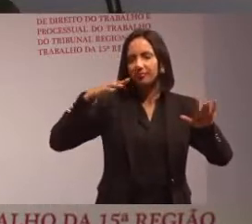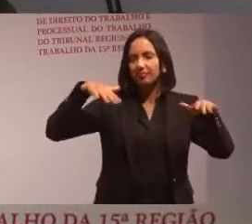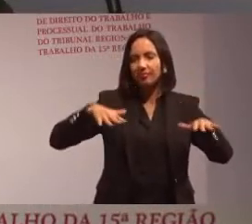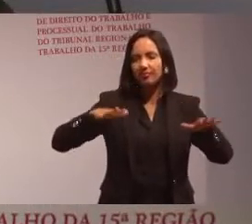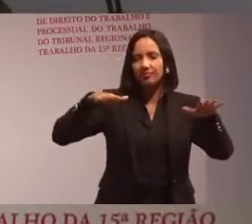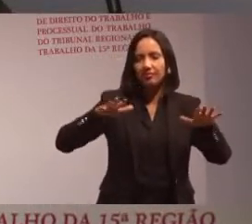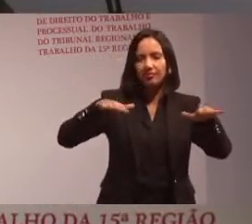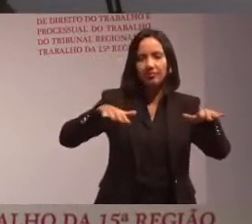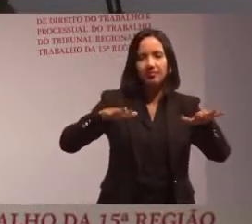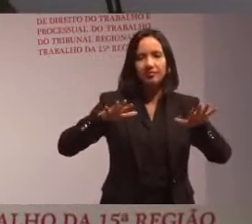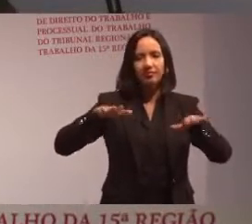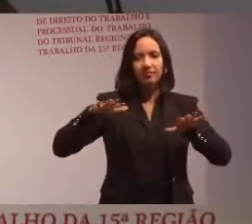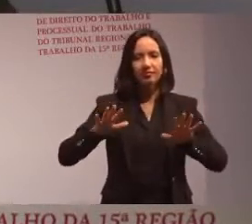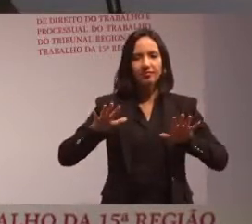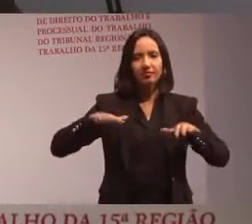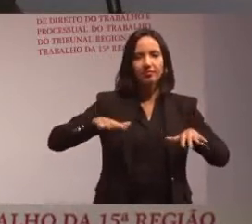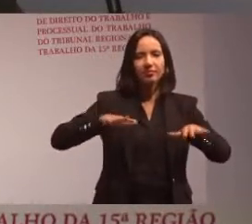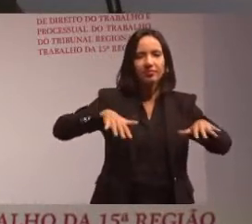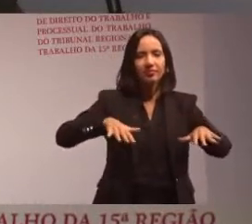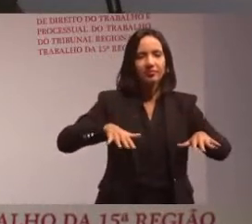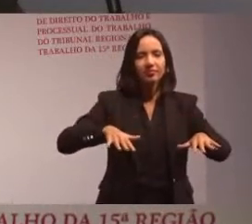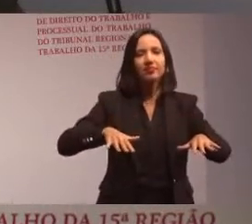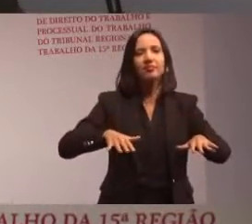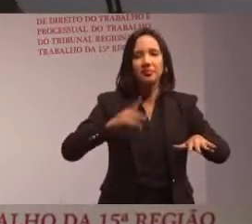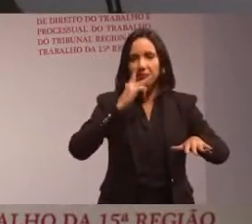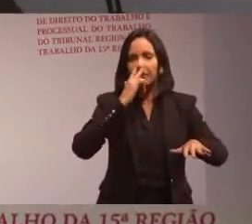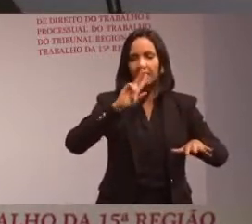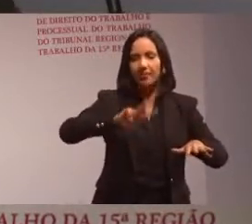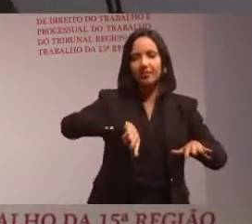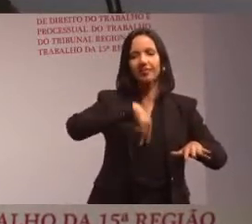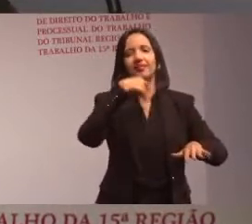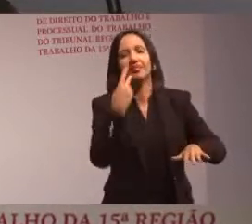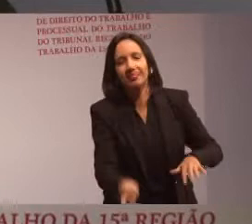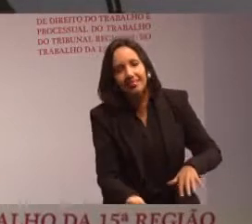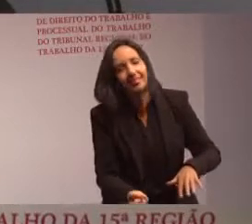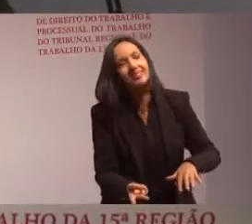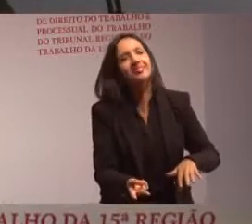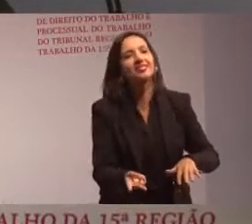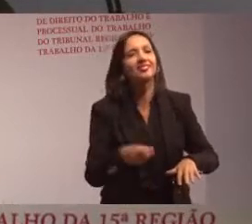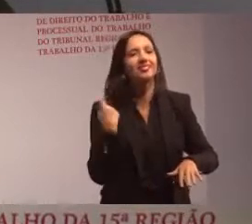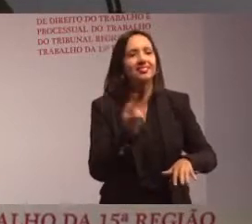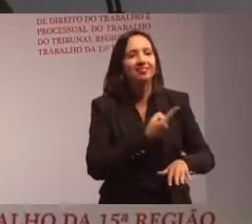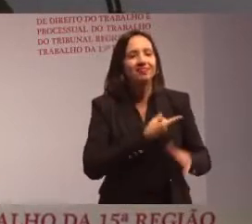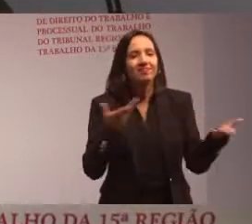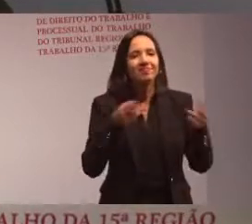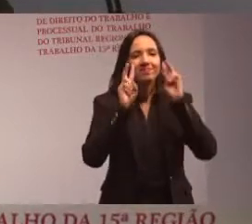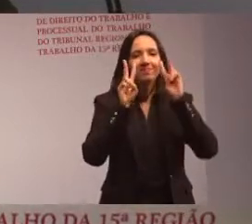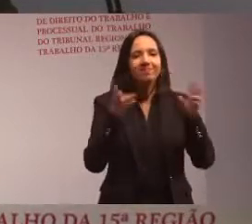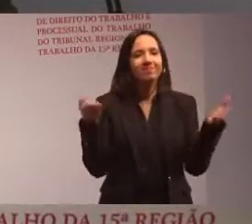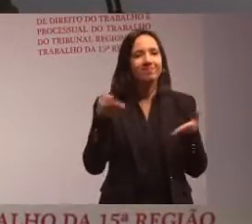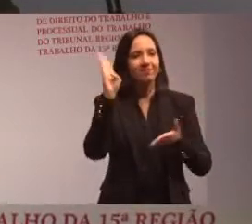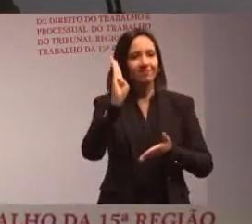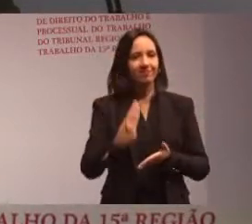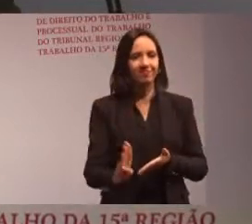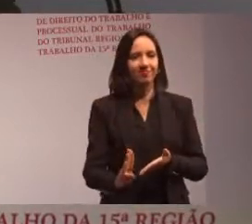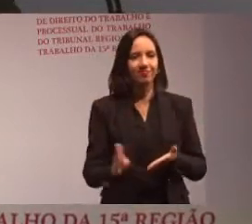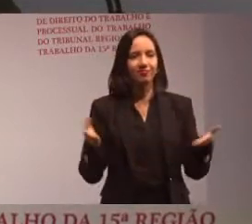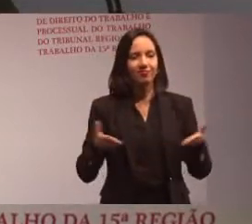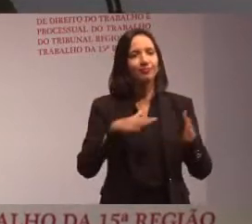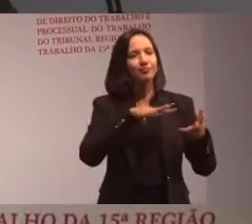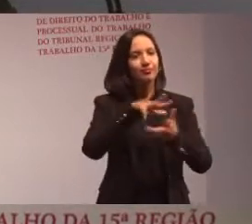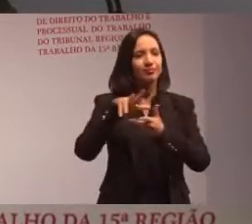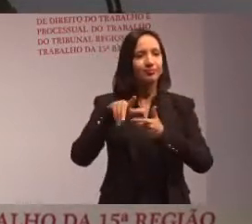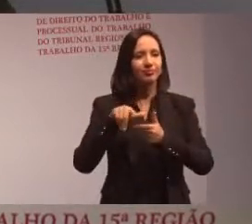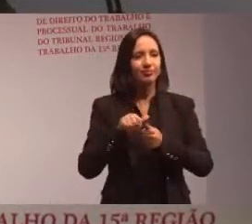esse negócio vai e volta, às vezes que dá um caldo na gente, e é um pouco do que a gente está vendo no Brasil, né? Hoje, enquanto o mundo